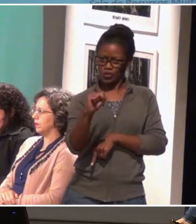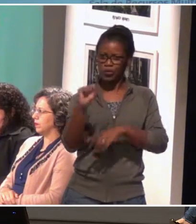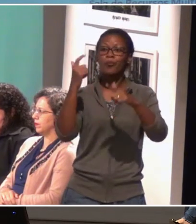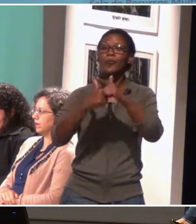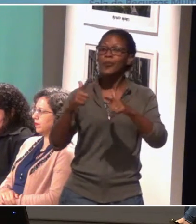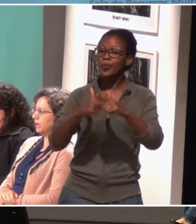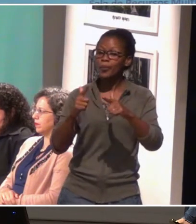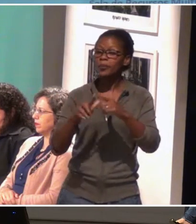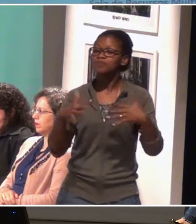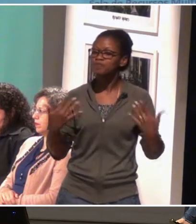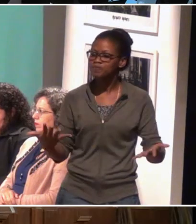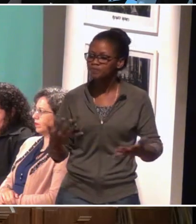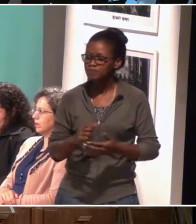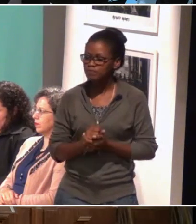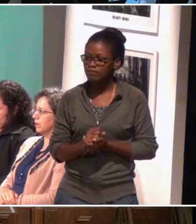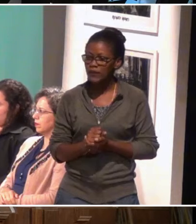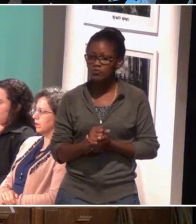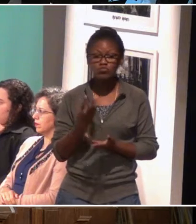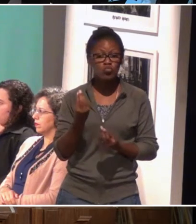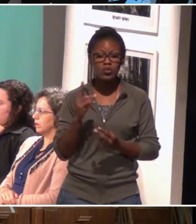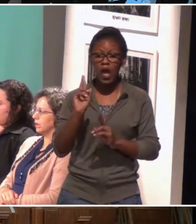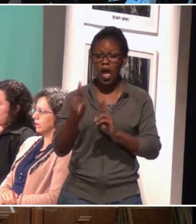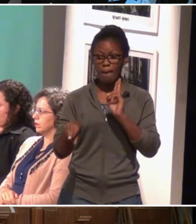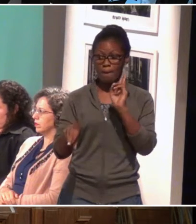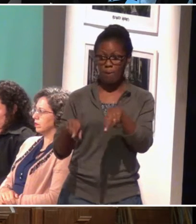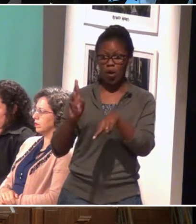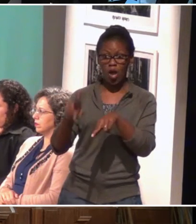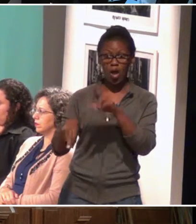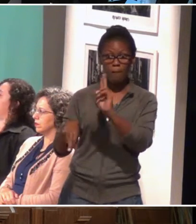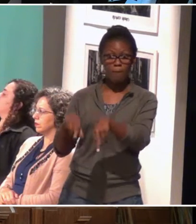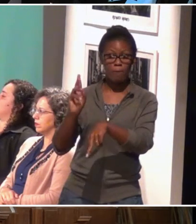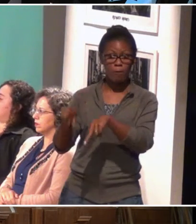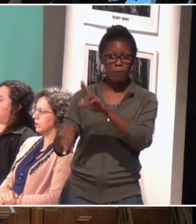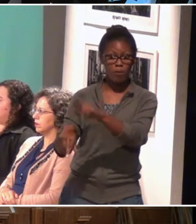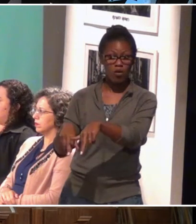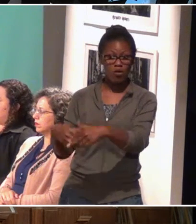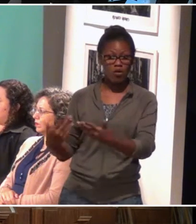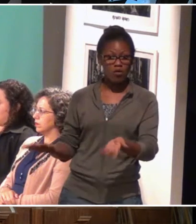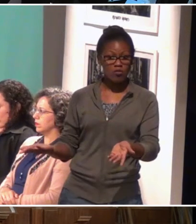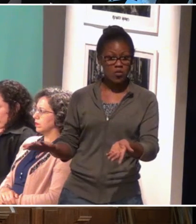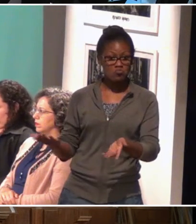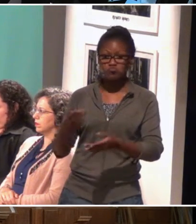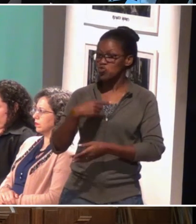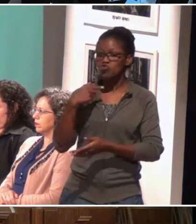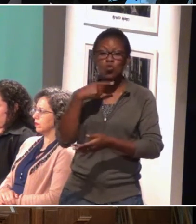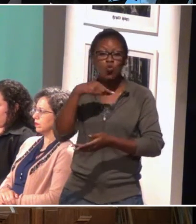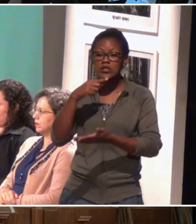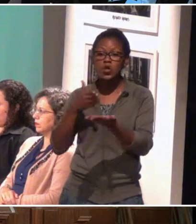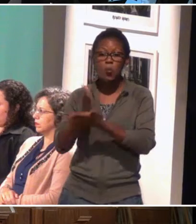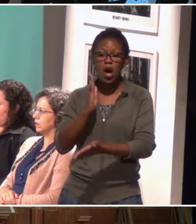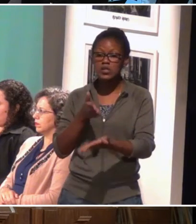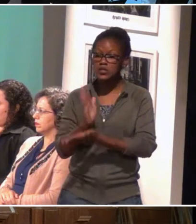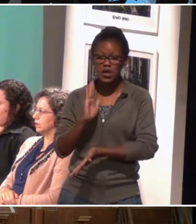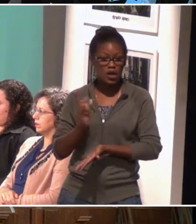reprovação, que a gente trabalha com avaliação para dar sequência ao curso. E, com esse diferencial, a gente